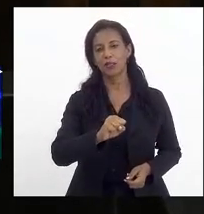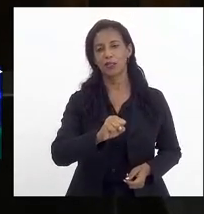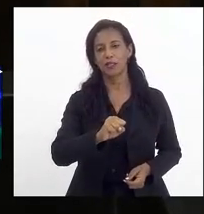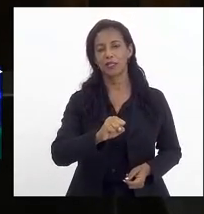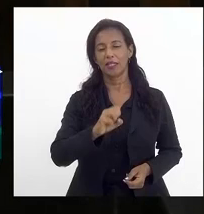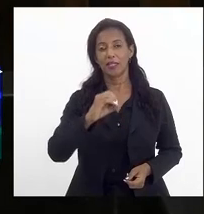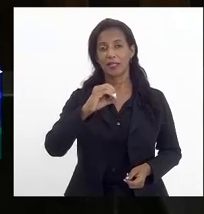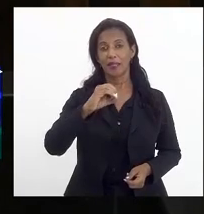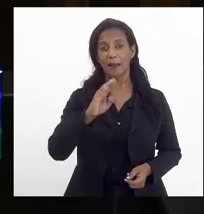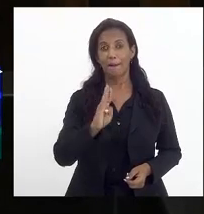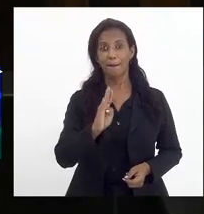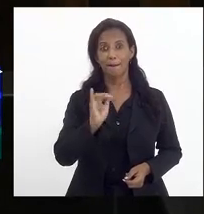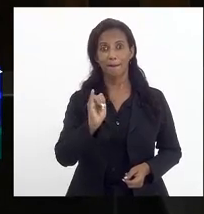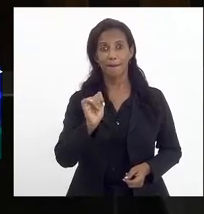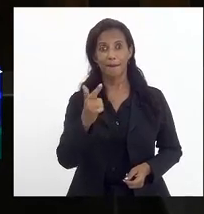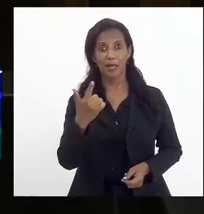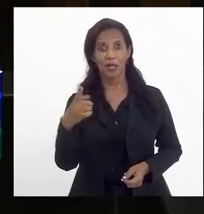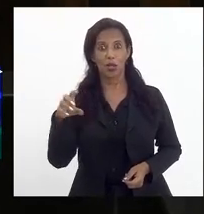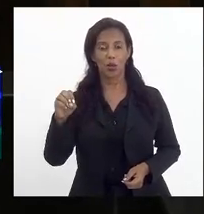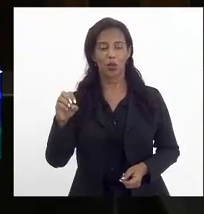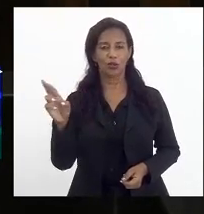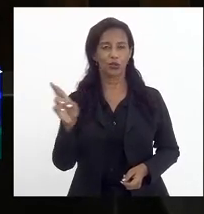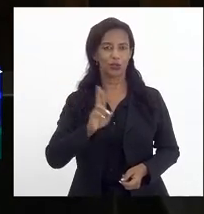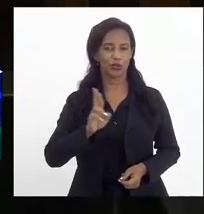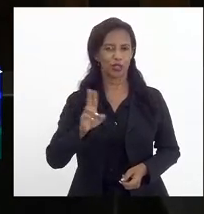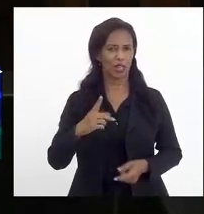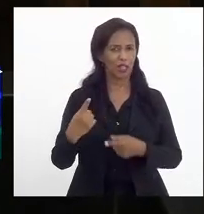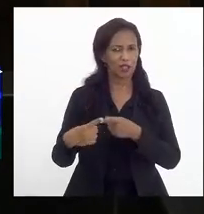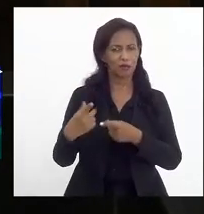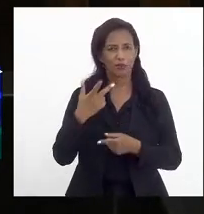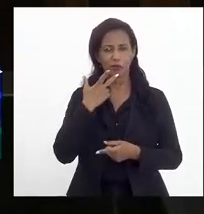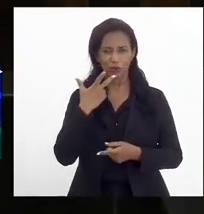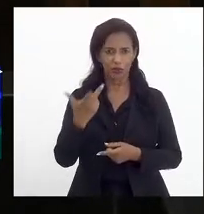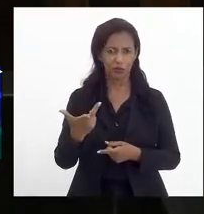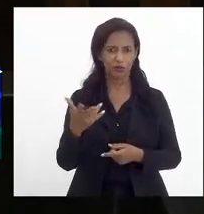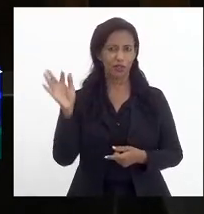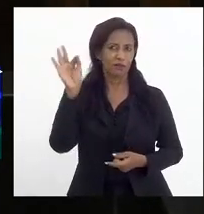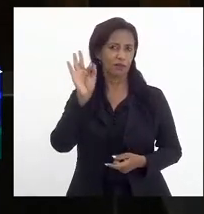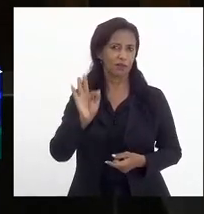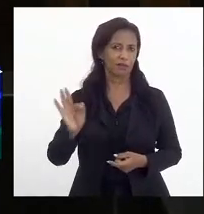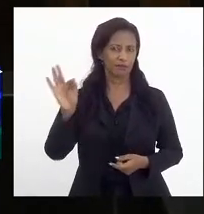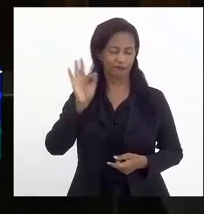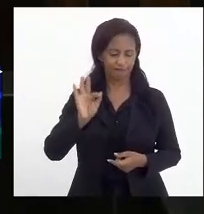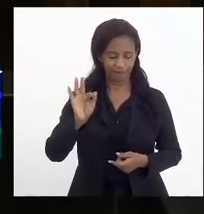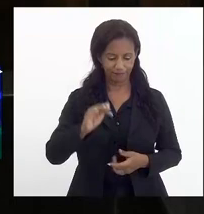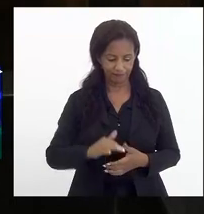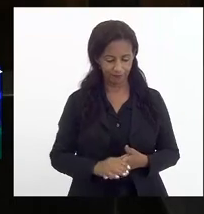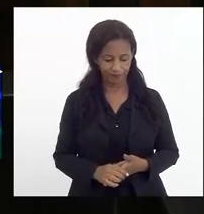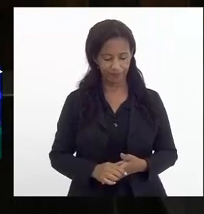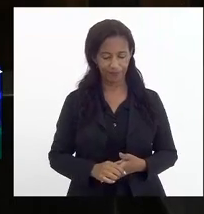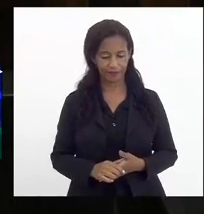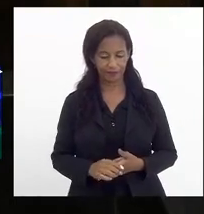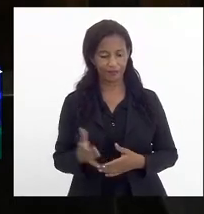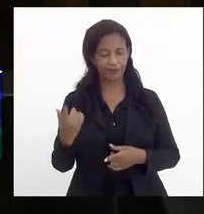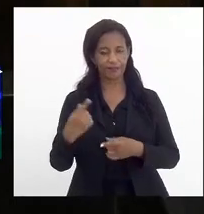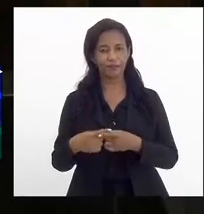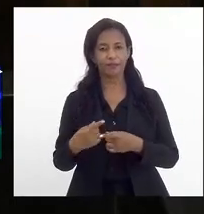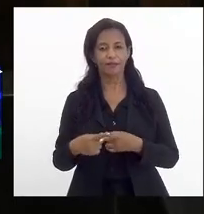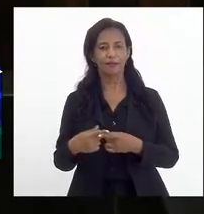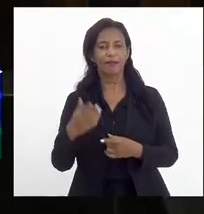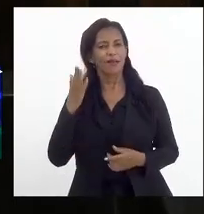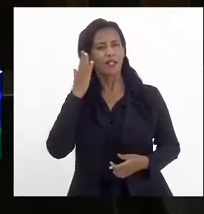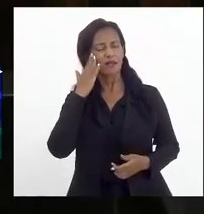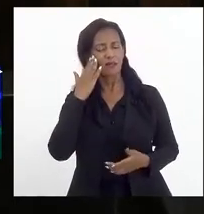milhões de reais e porque eu tô aceitando aqui a França seu presidente Por que